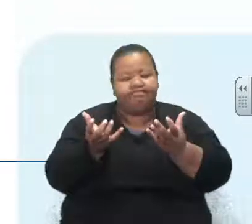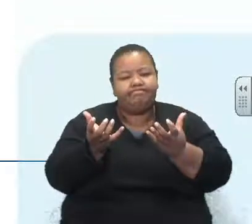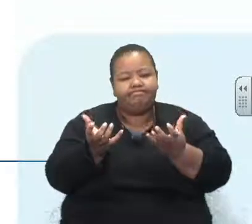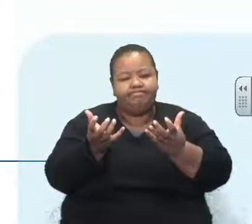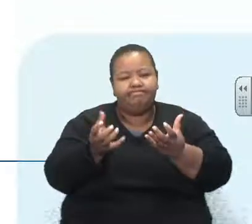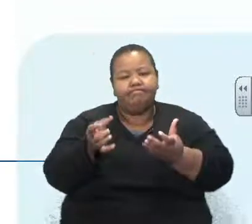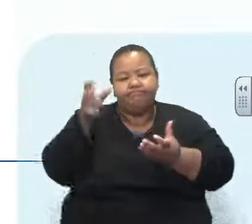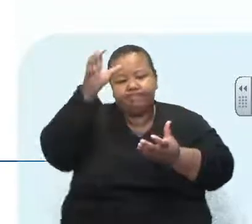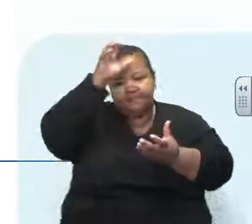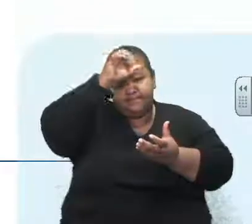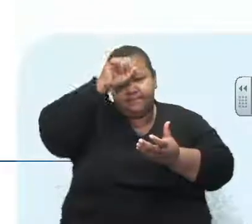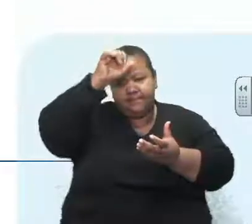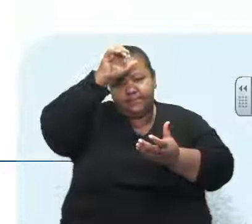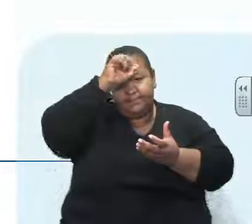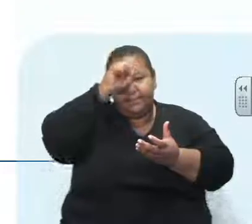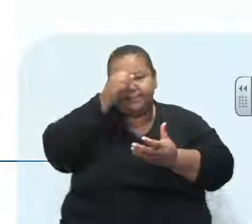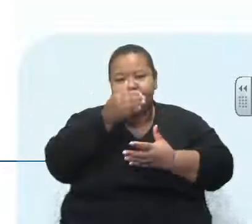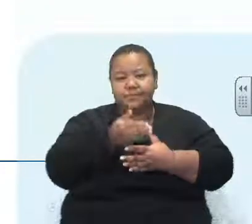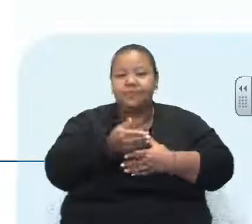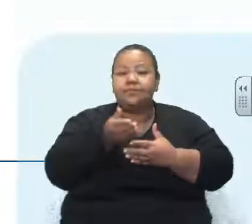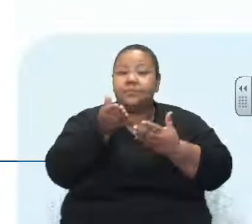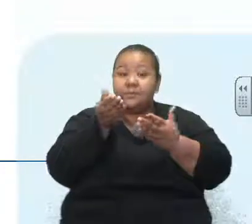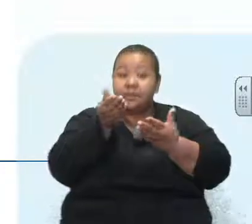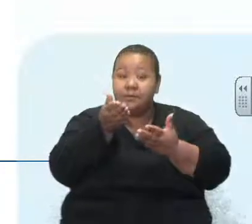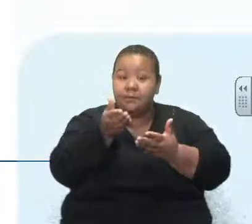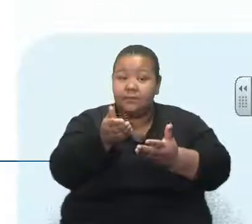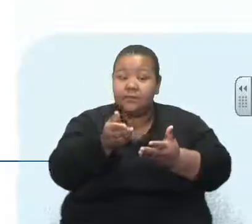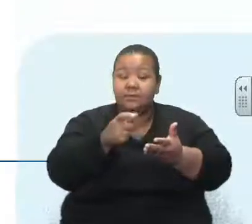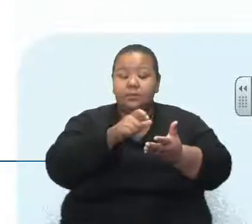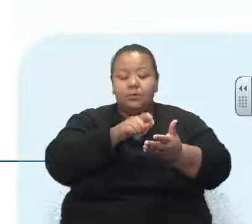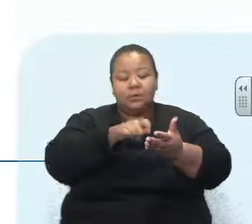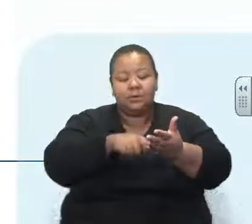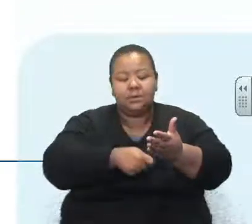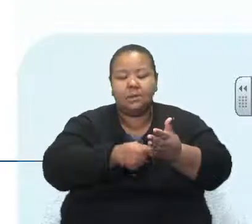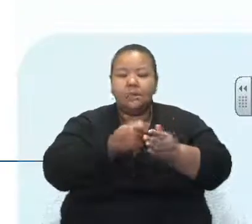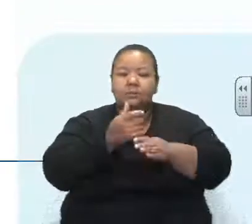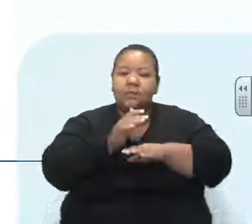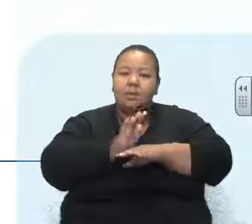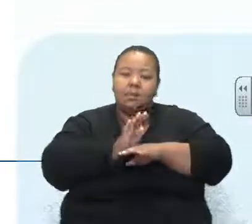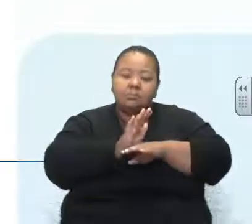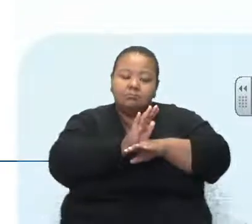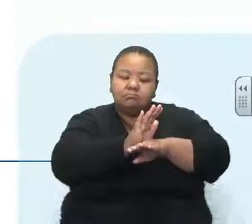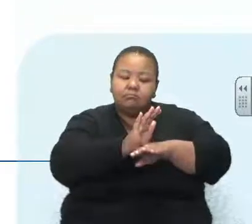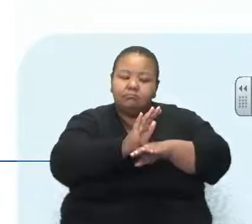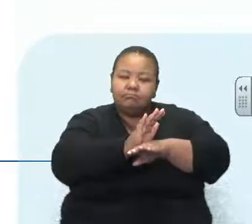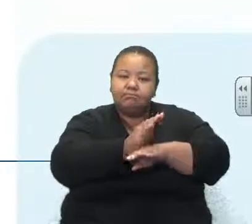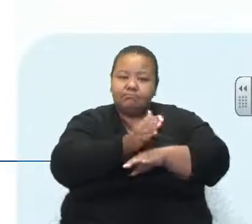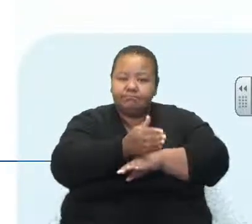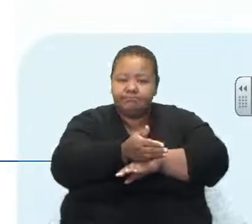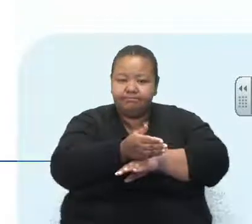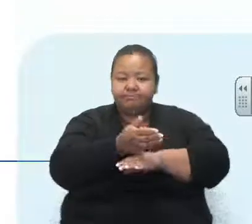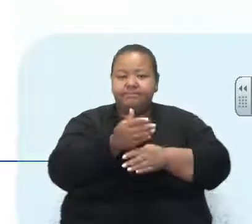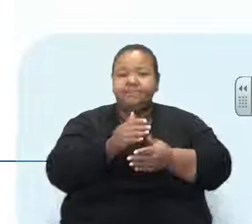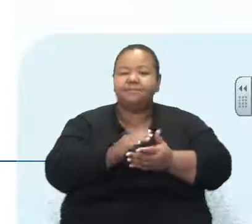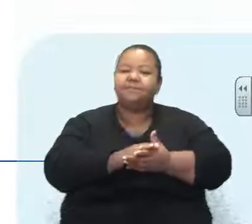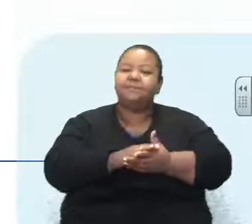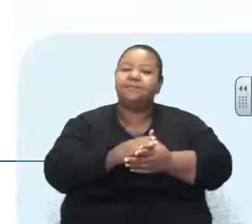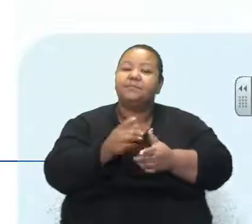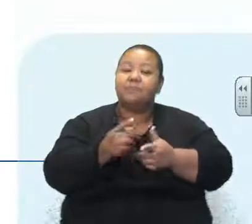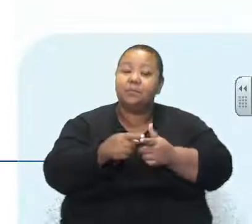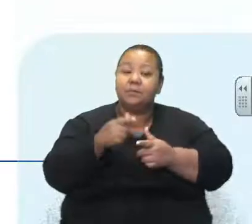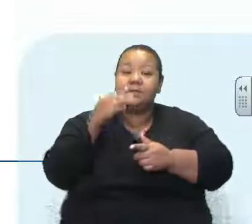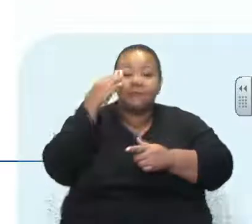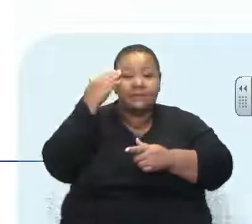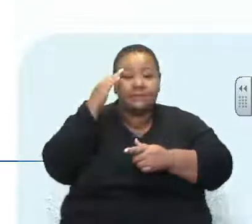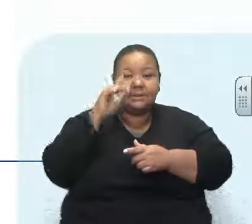a análise dos indicadores da empresa. E você foi contratado como consultor para auxiliar nessa empreitada, porque ele sabe que